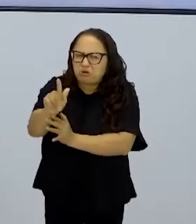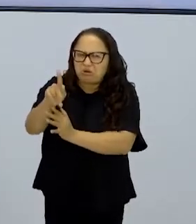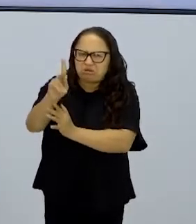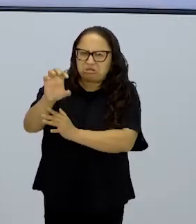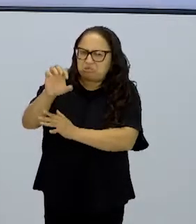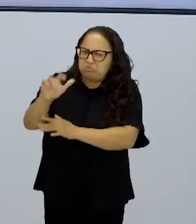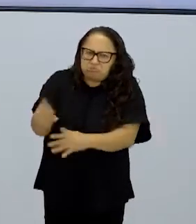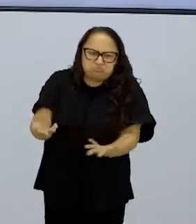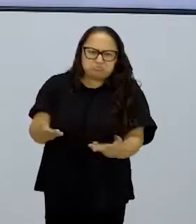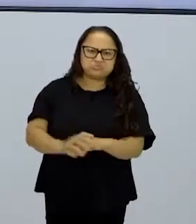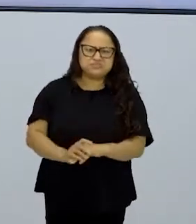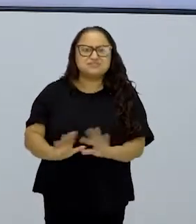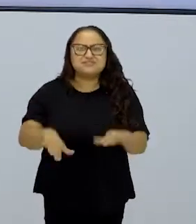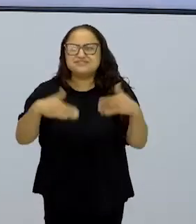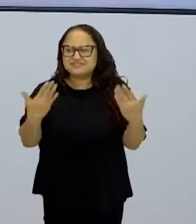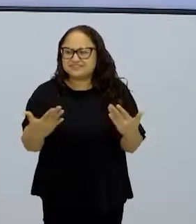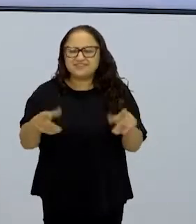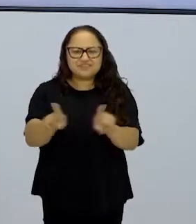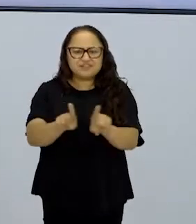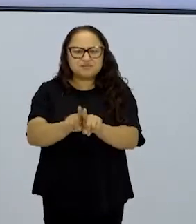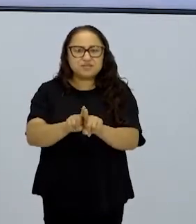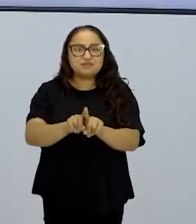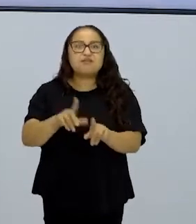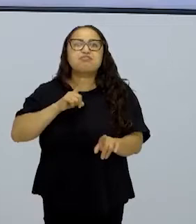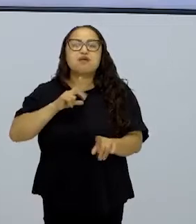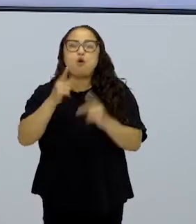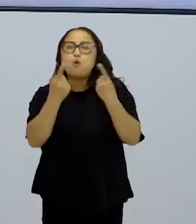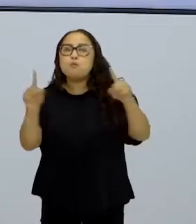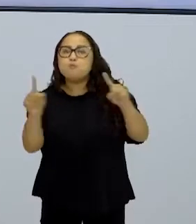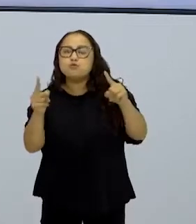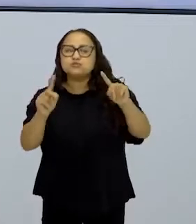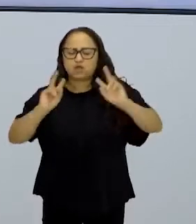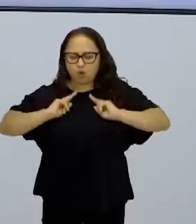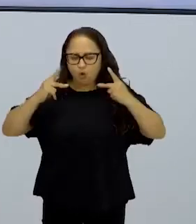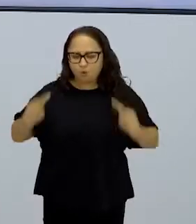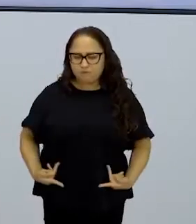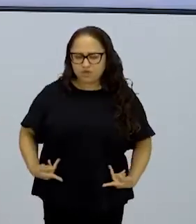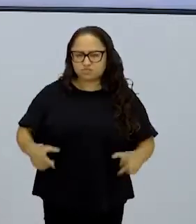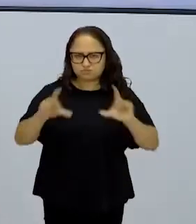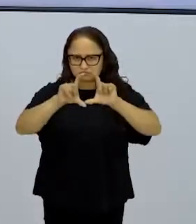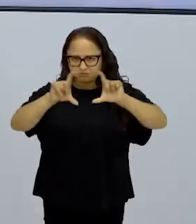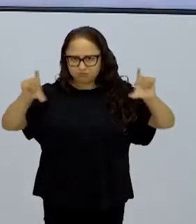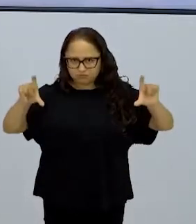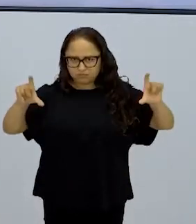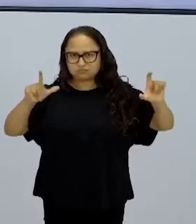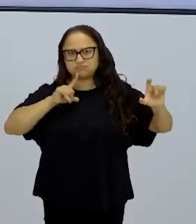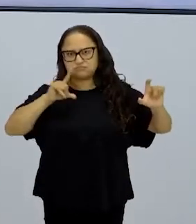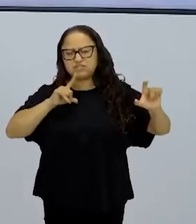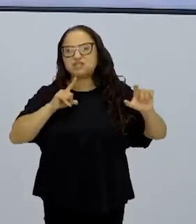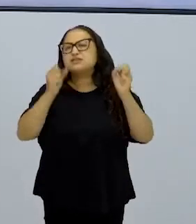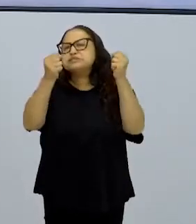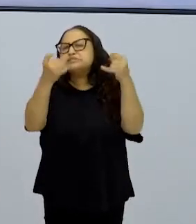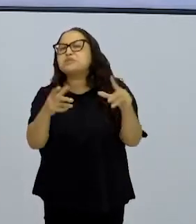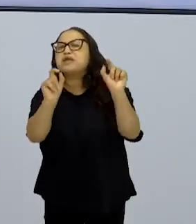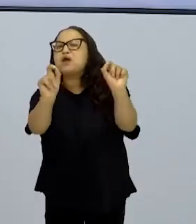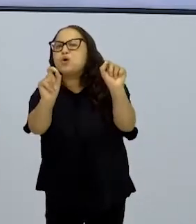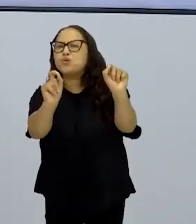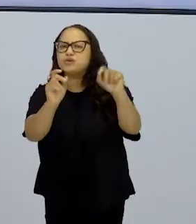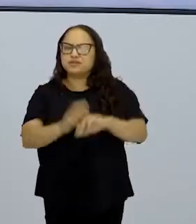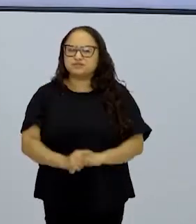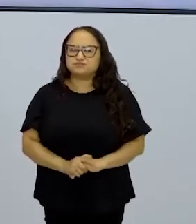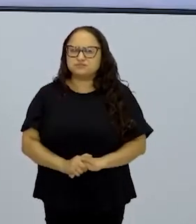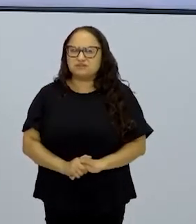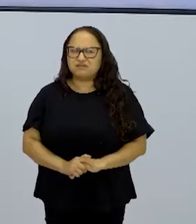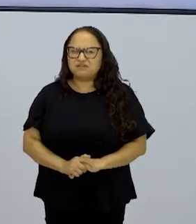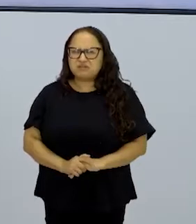Supla, né? E aí tem uma música que chama Humanos, né? E eu vou ler uma parte do refrão para vocês, que ele fala o seguinte, que